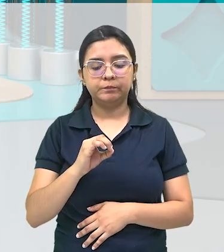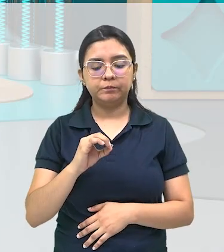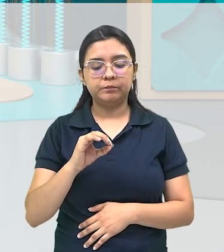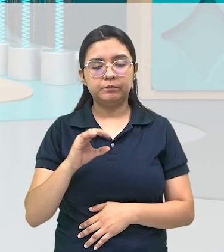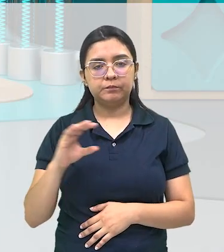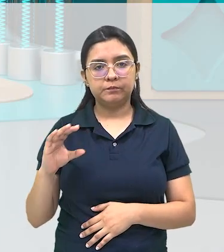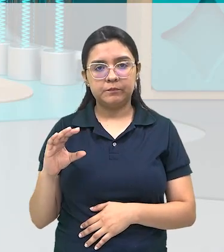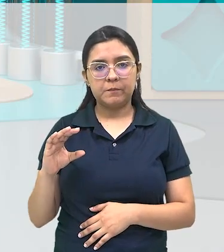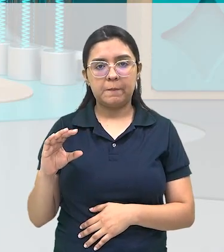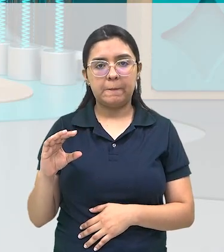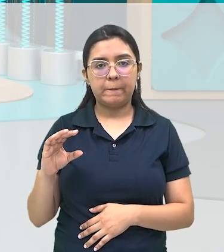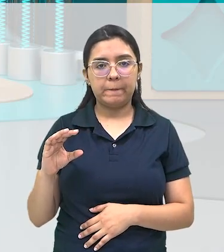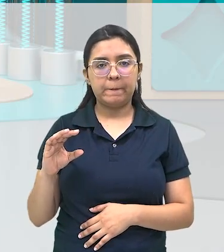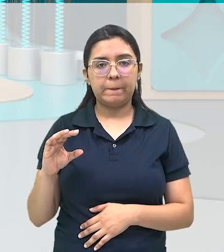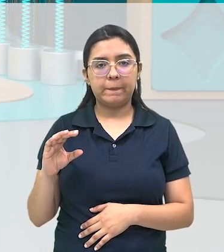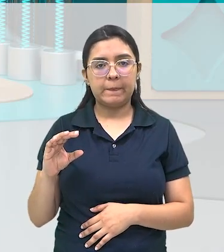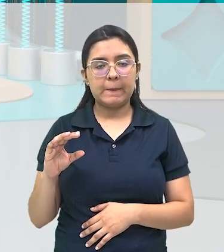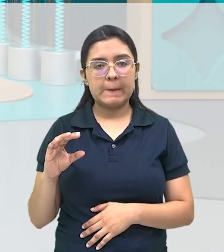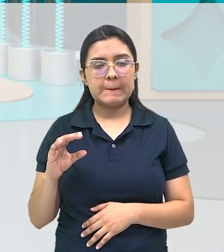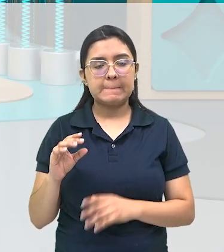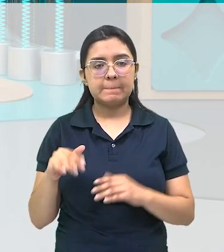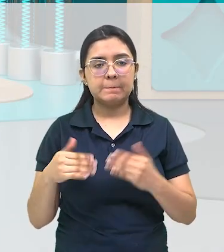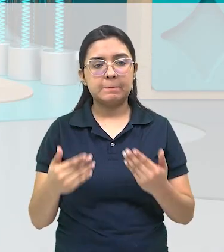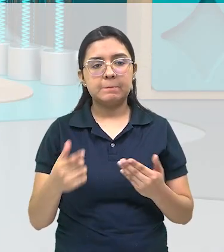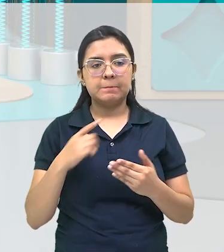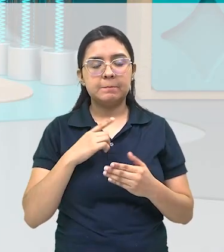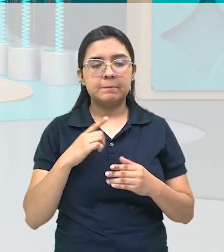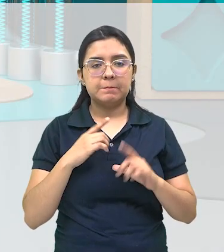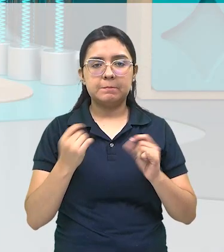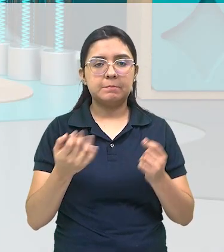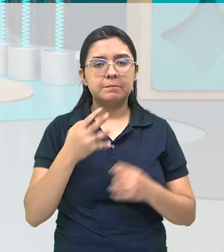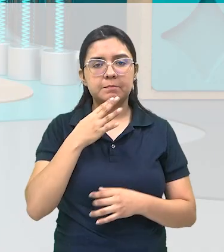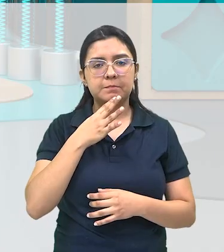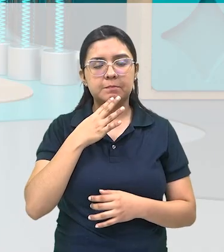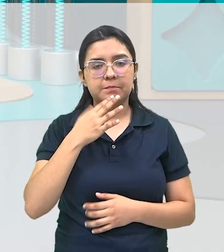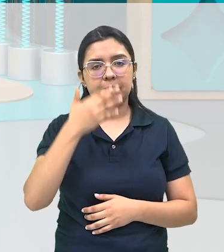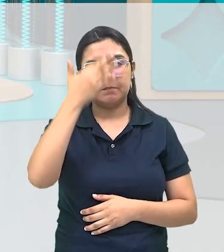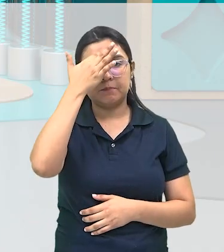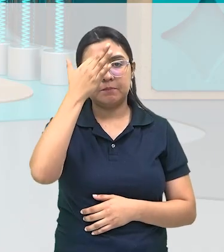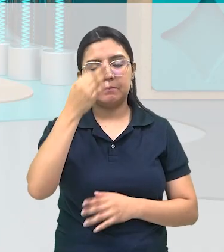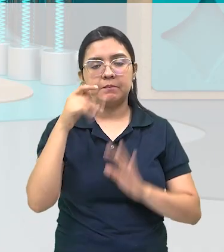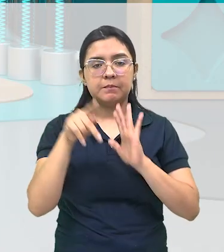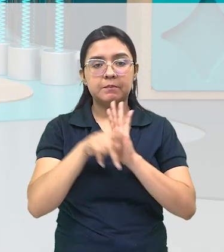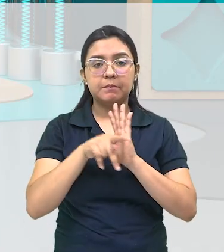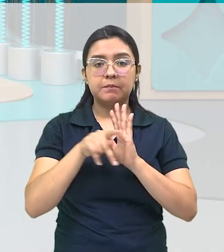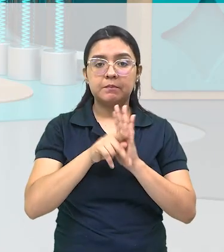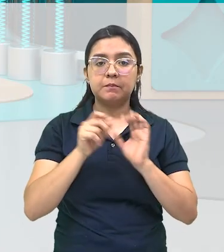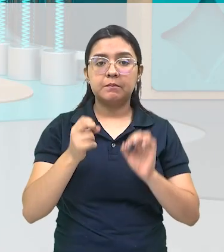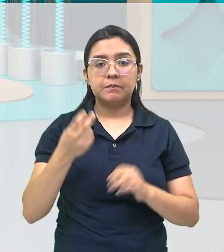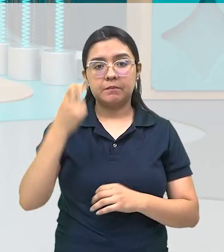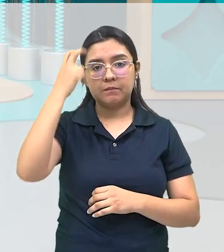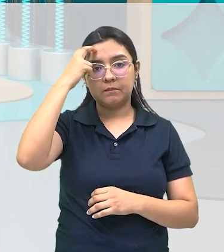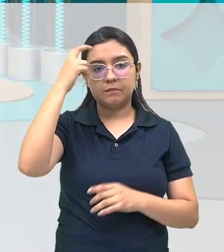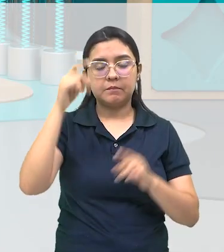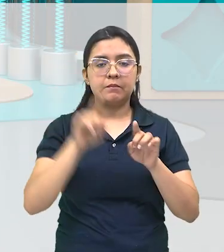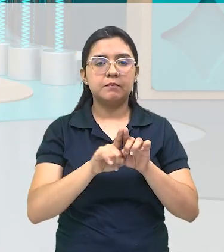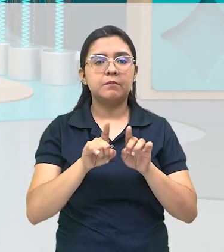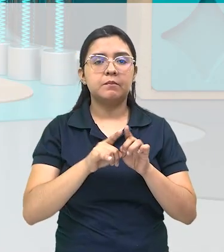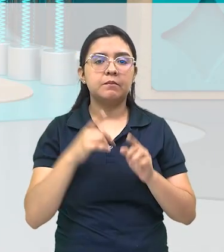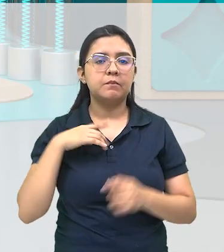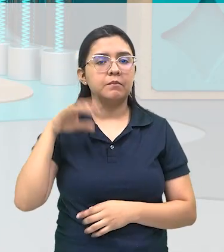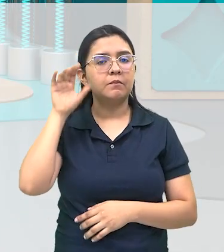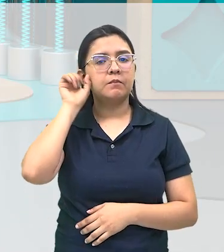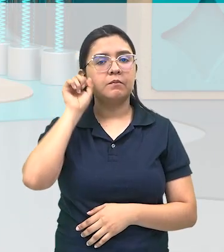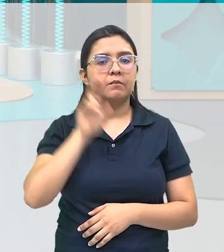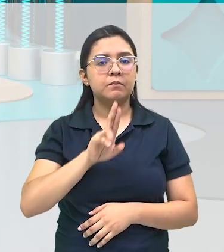sempre pegando as coisas muito superficialmente, tentando entender melhor a cultura, acabou escutando lá alguém falando